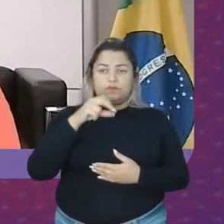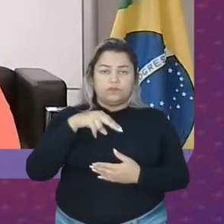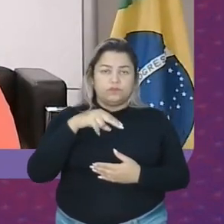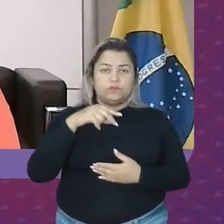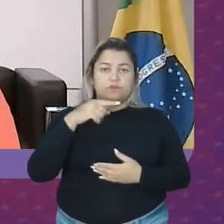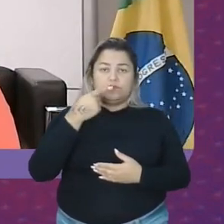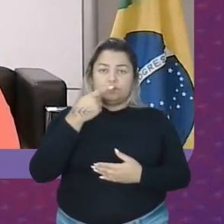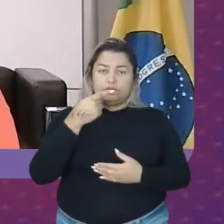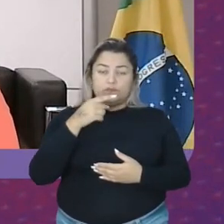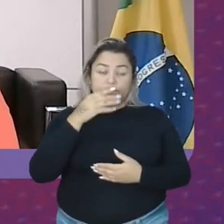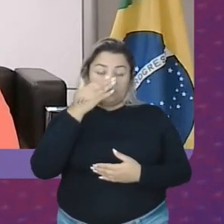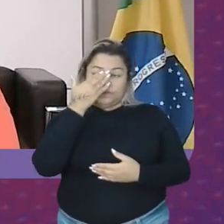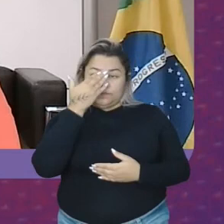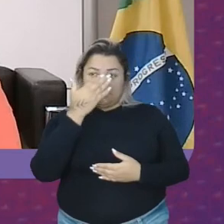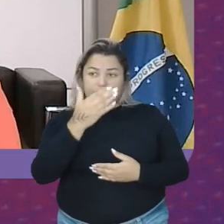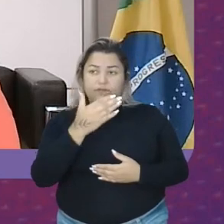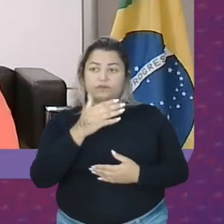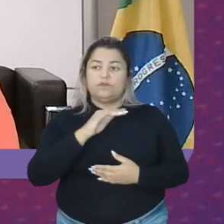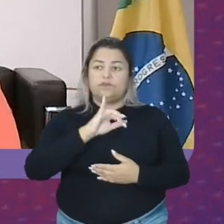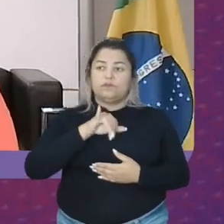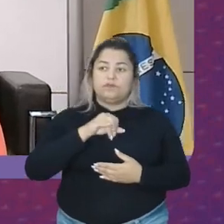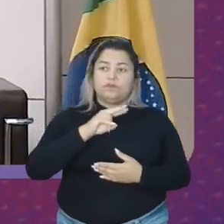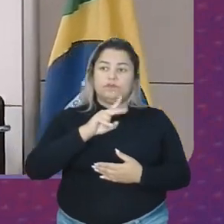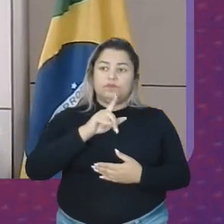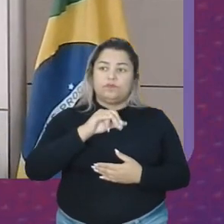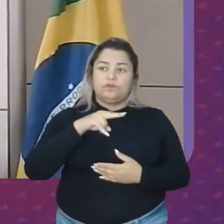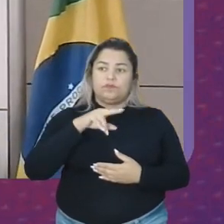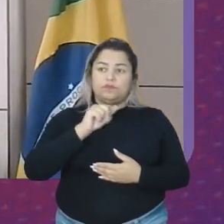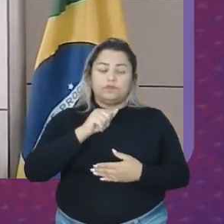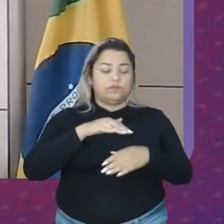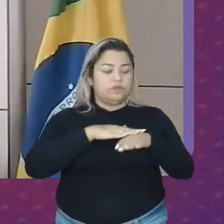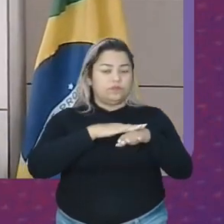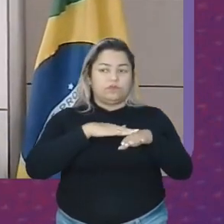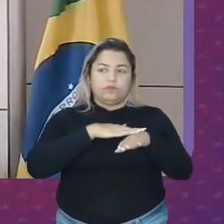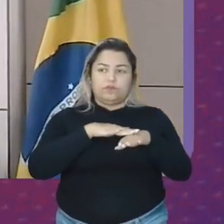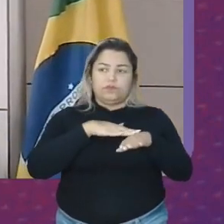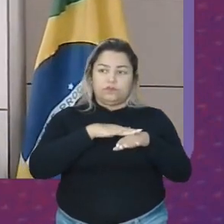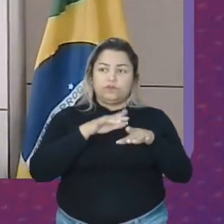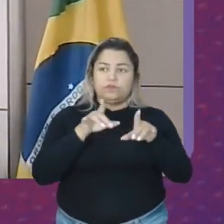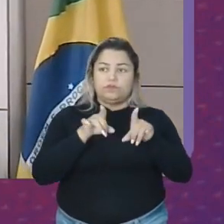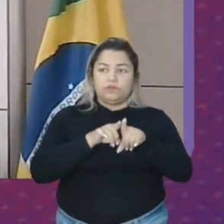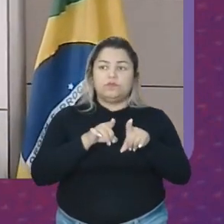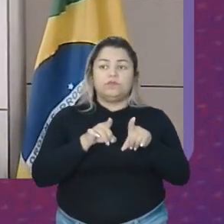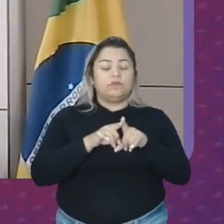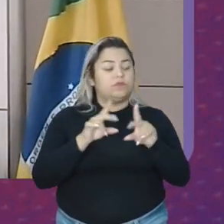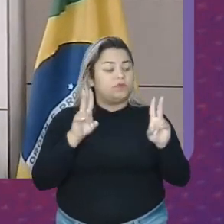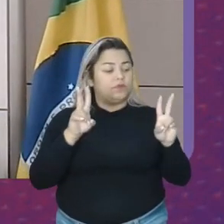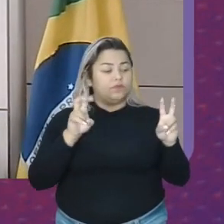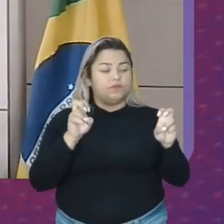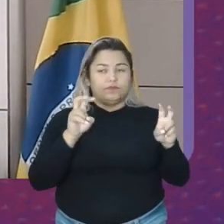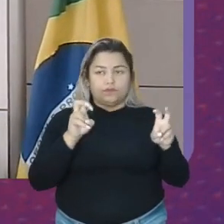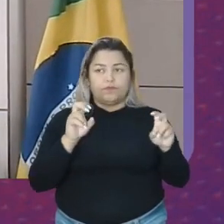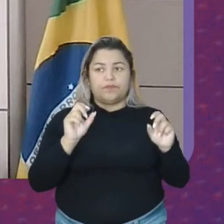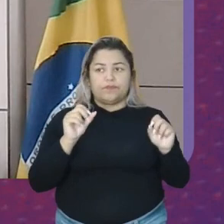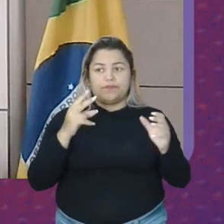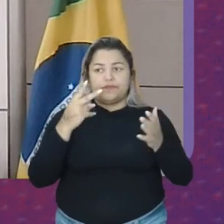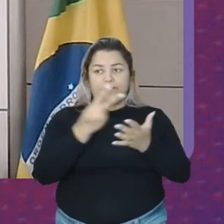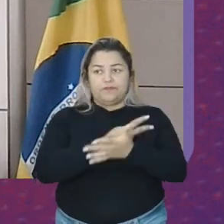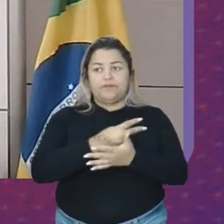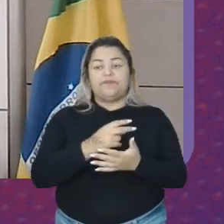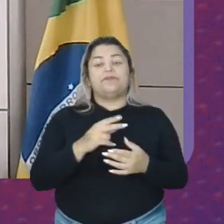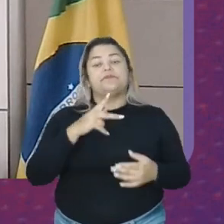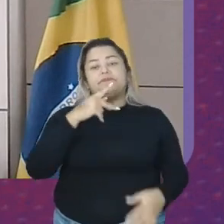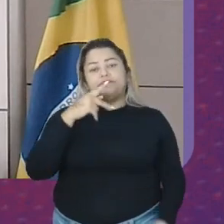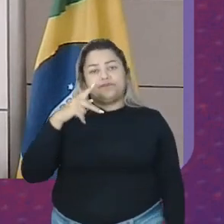Obrigada, Tiliana. Eu fico muito feliz de a gente poder conversar com um tempo maiorzinho sobre estas questões. Então, o